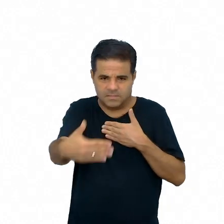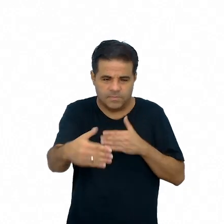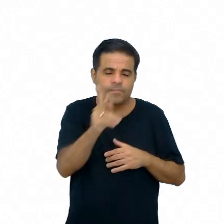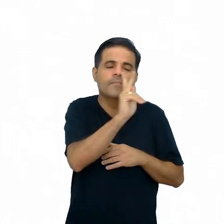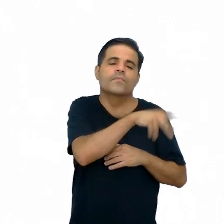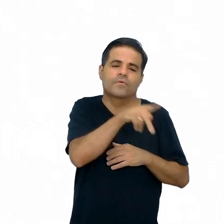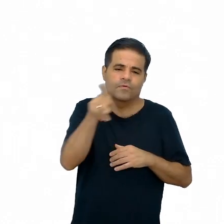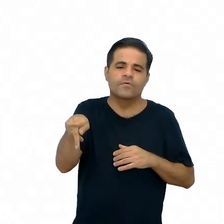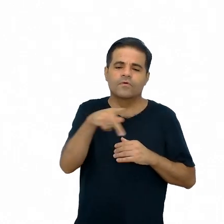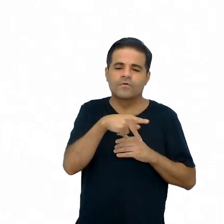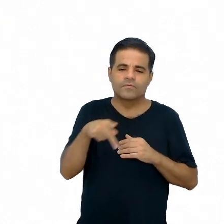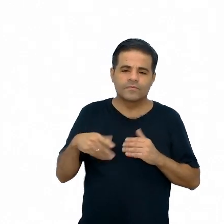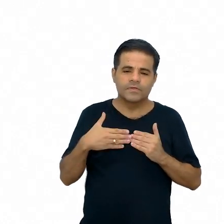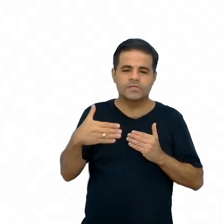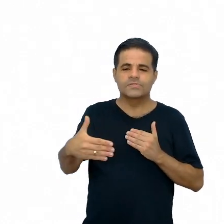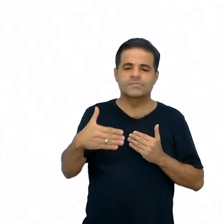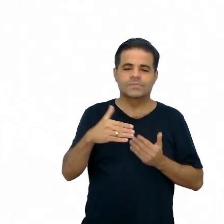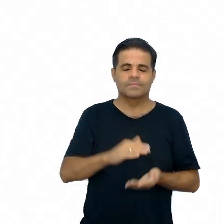professor.